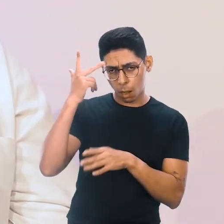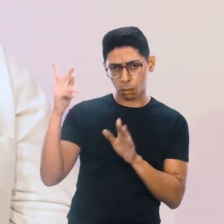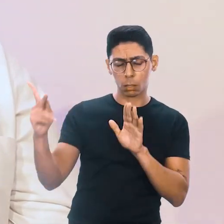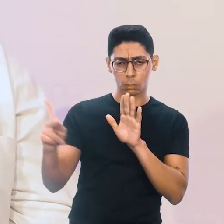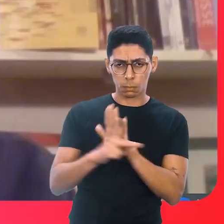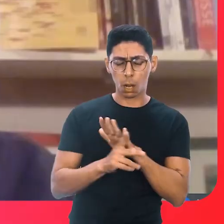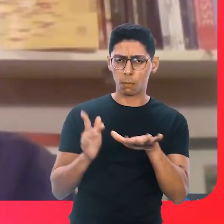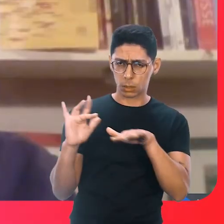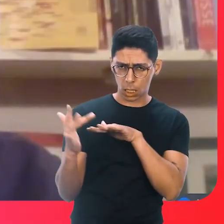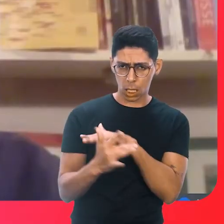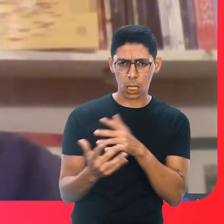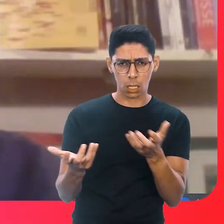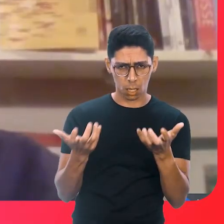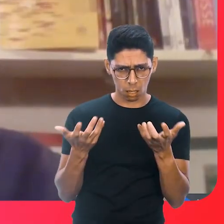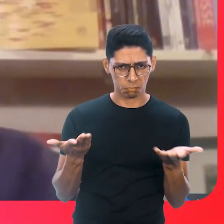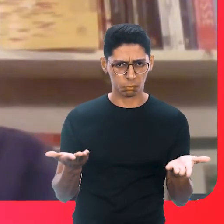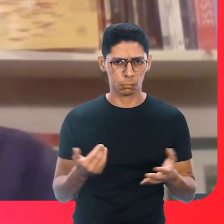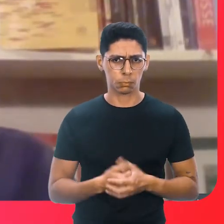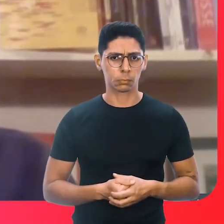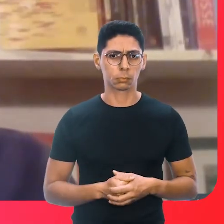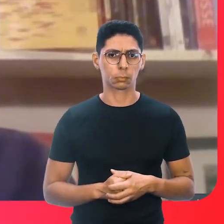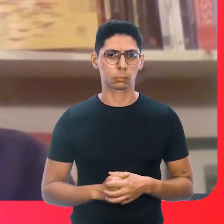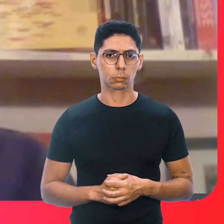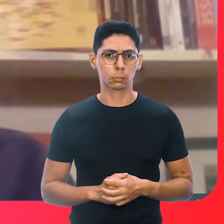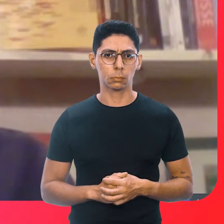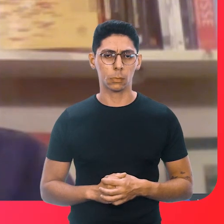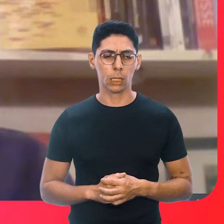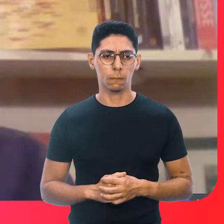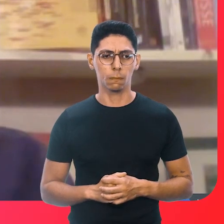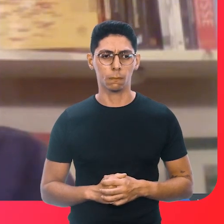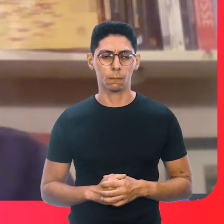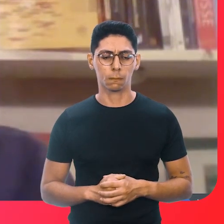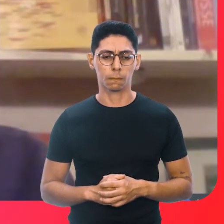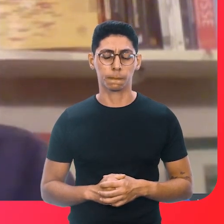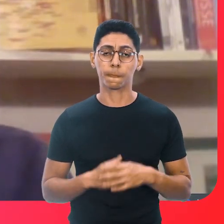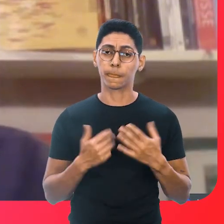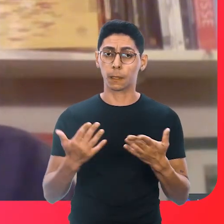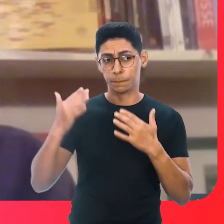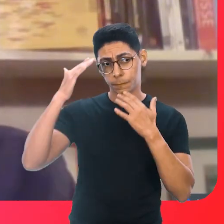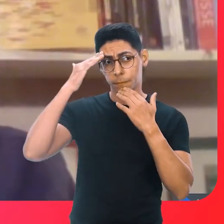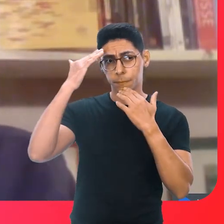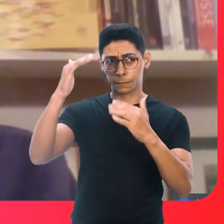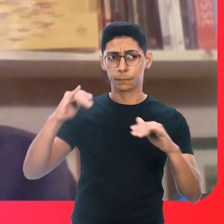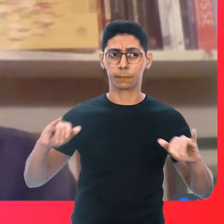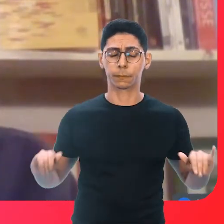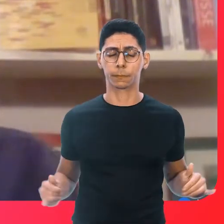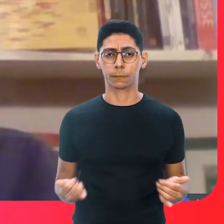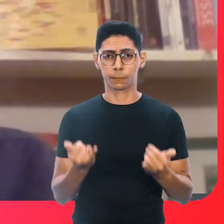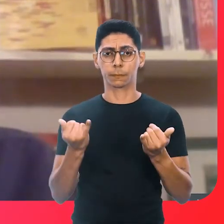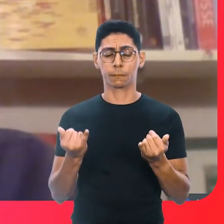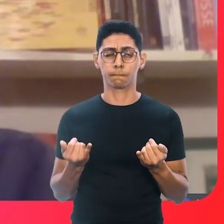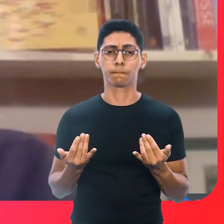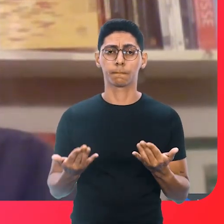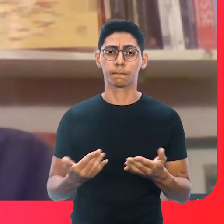redes? Uhum. Então, Antônio, agradeço muito a oportunidade e